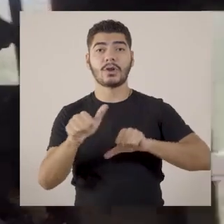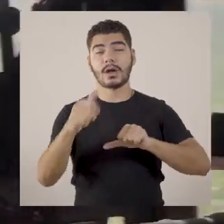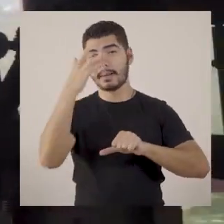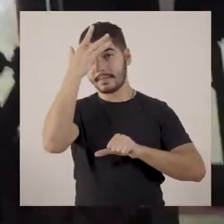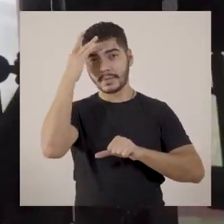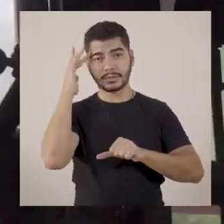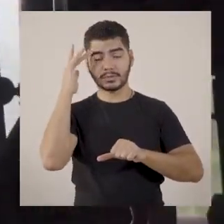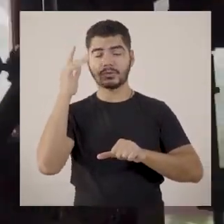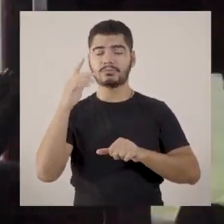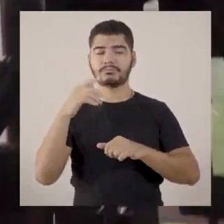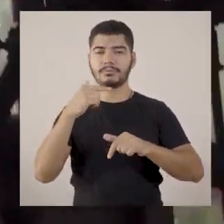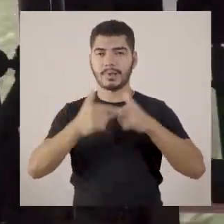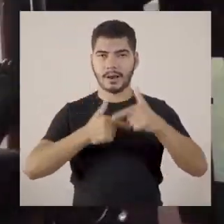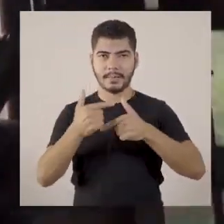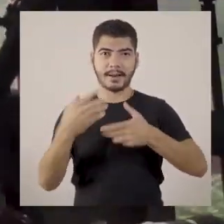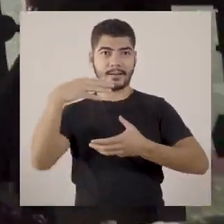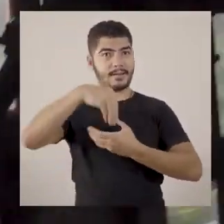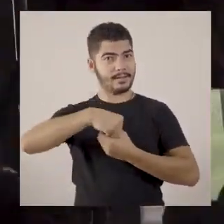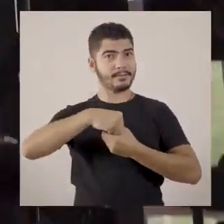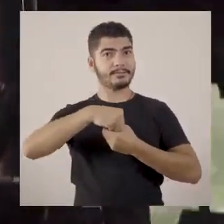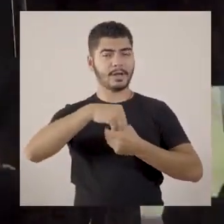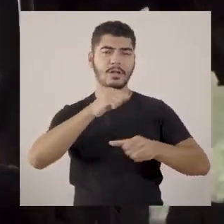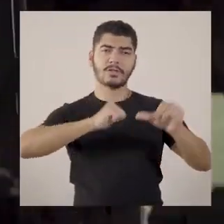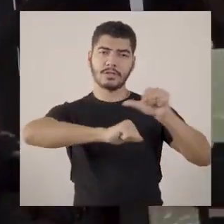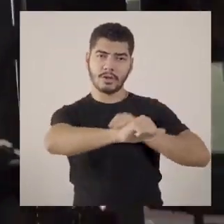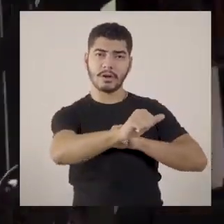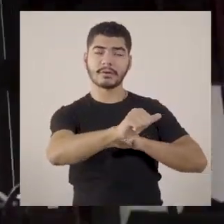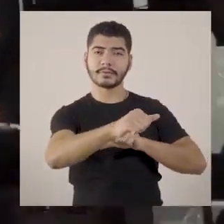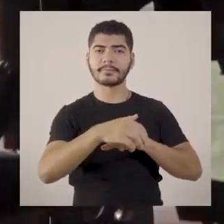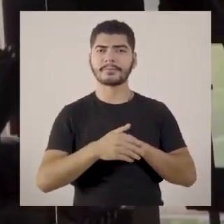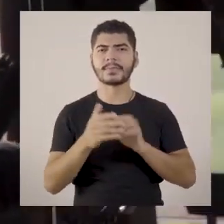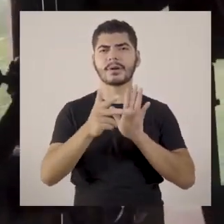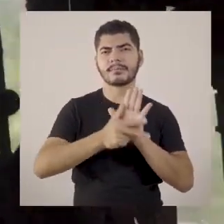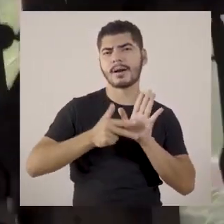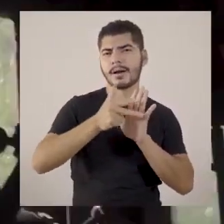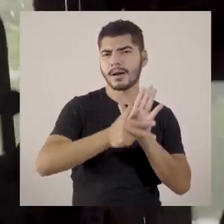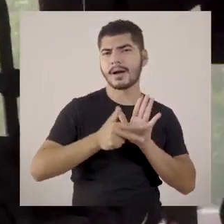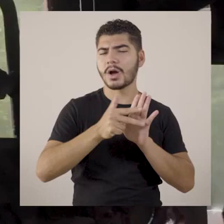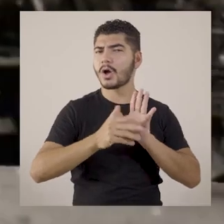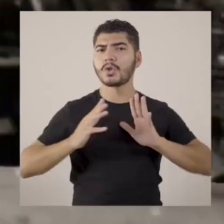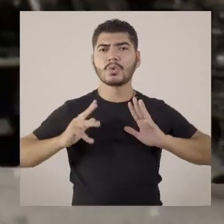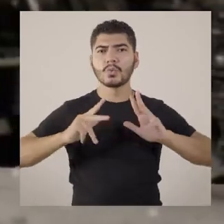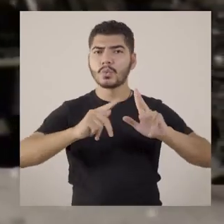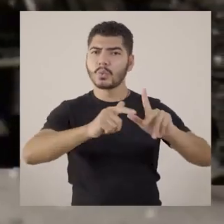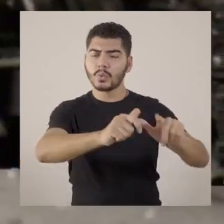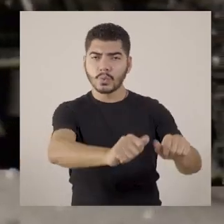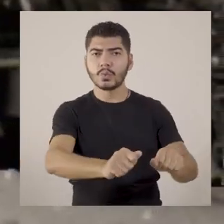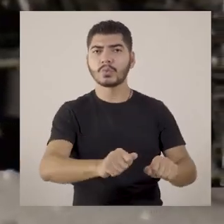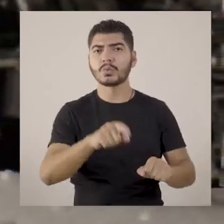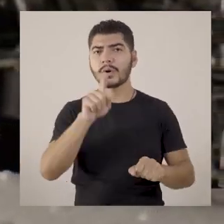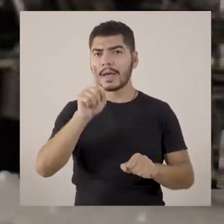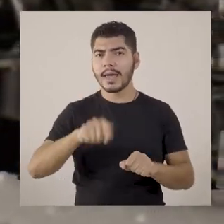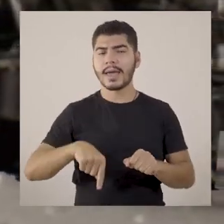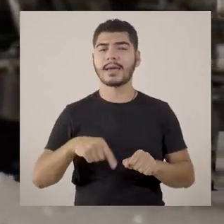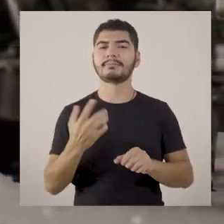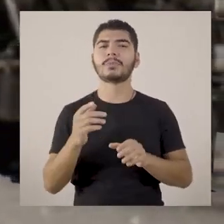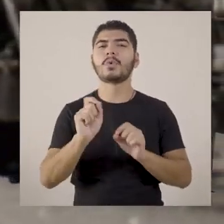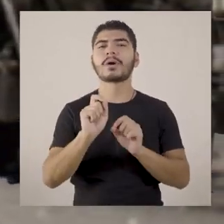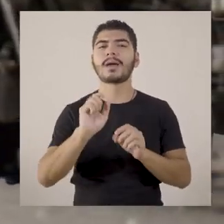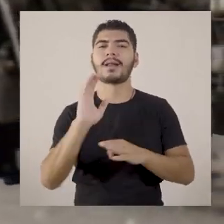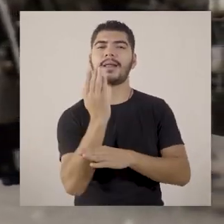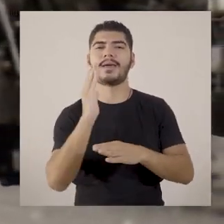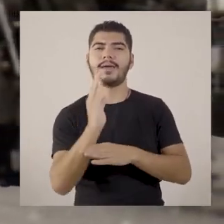de tripulações, né? E as locomotivas eram naquela época todas tudo a